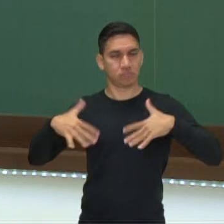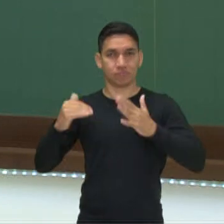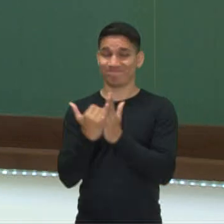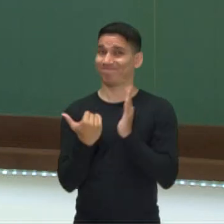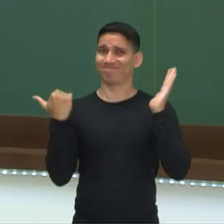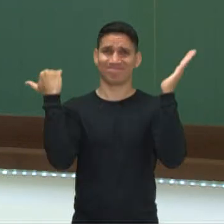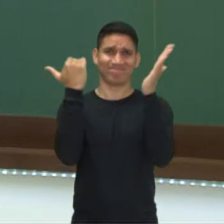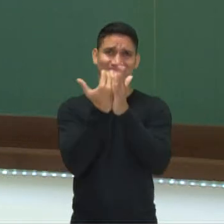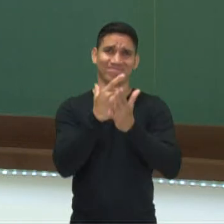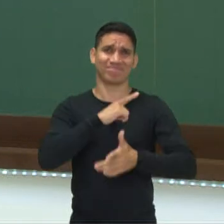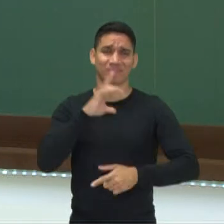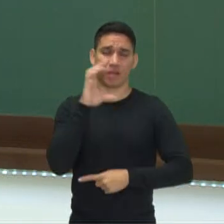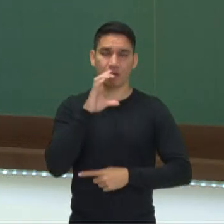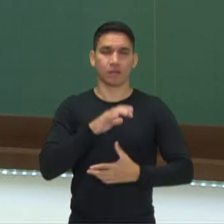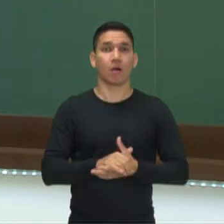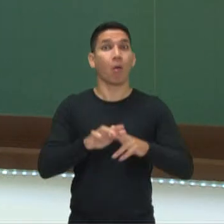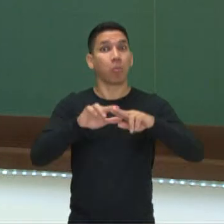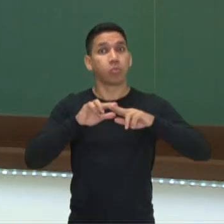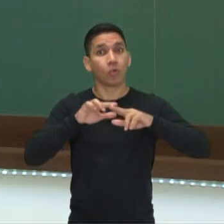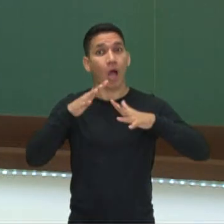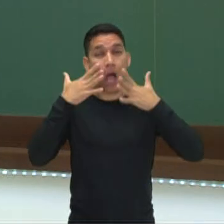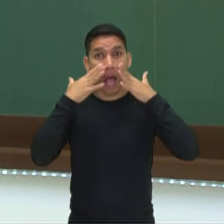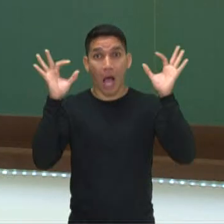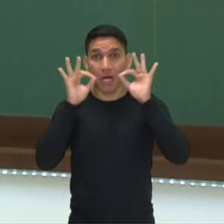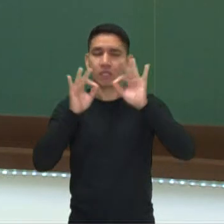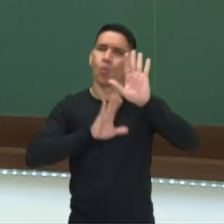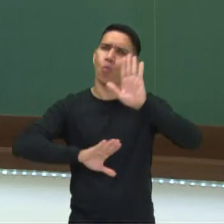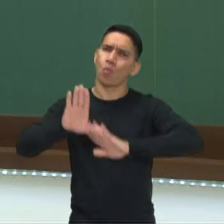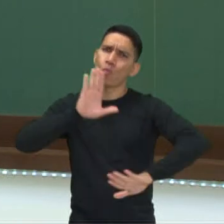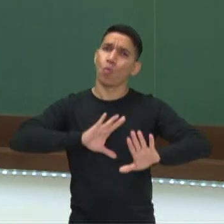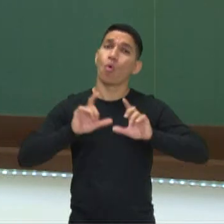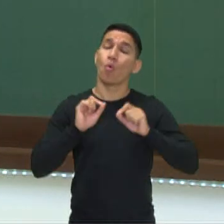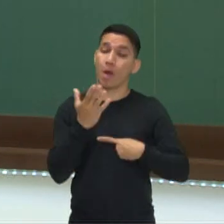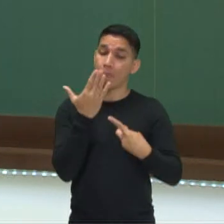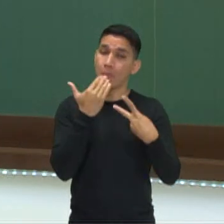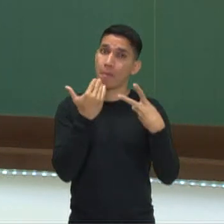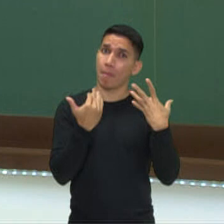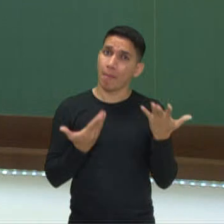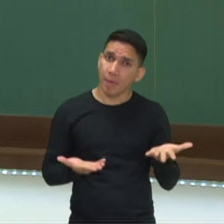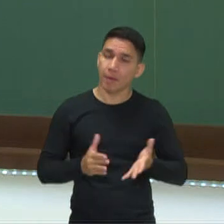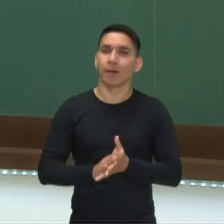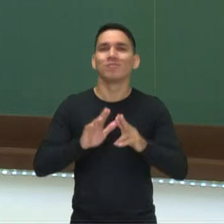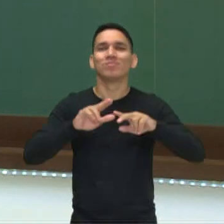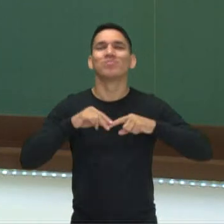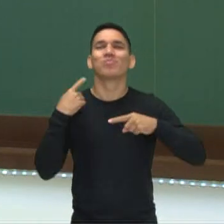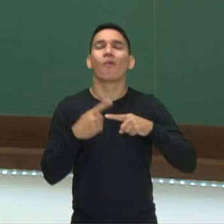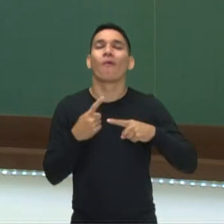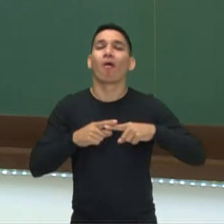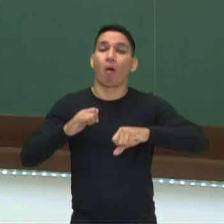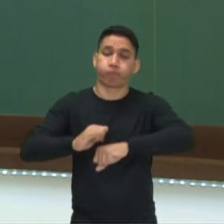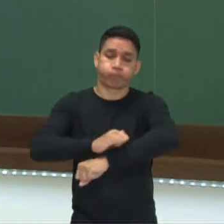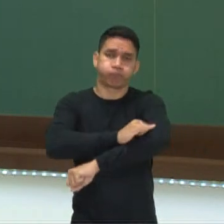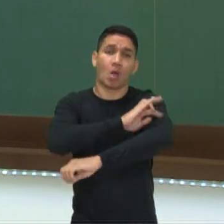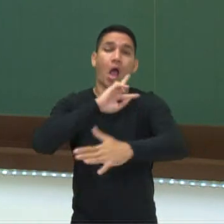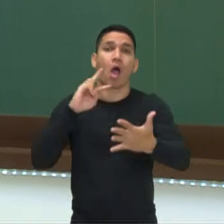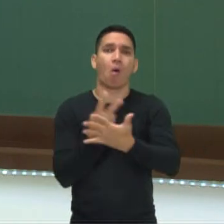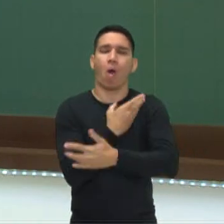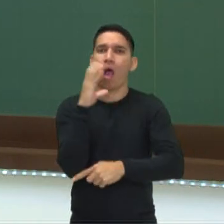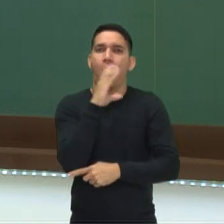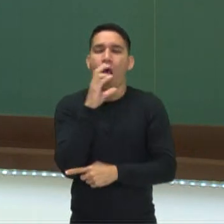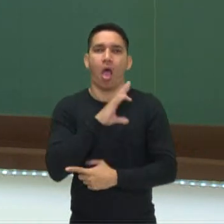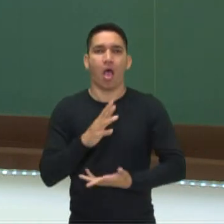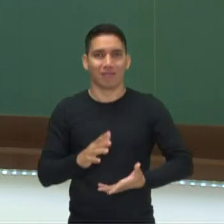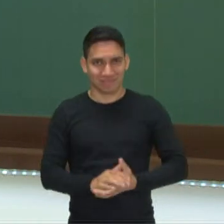assustadora, ok? Então por isso que nós precisamos cuidar tanto da nossa alimentação, gente, tá bom? Porque a obesidade ela vem muito